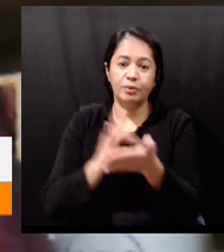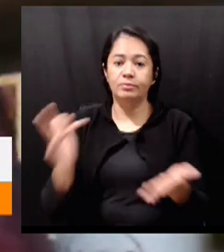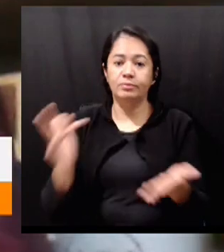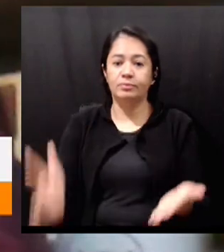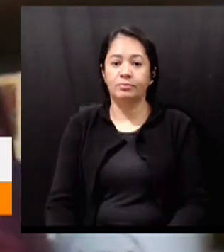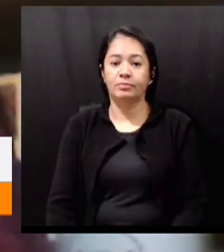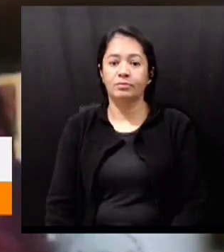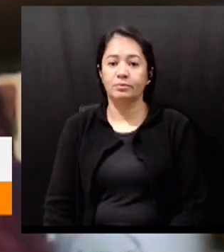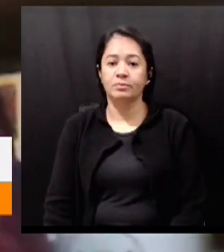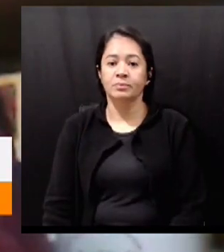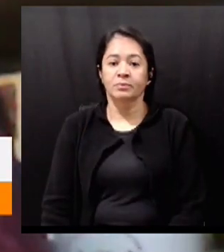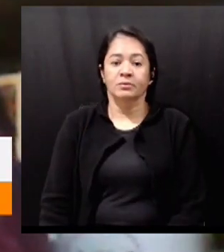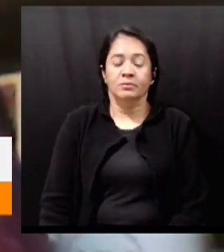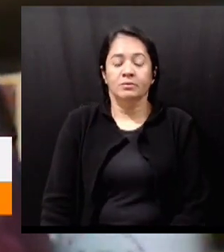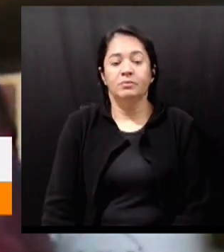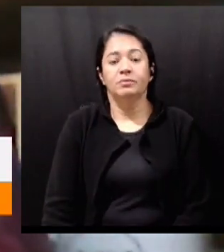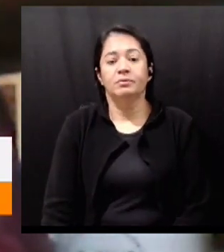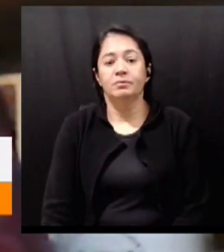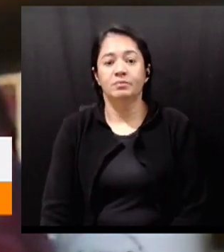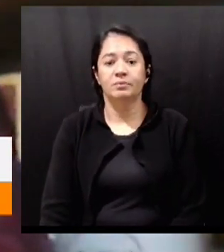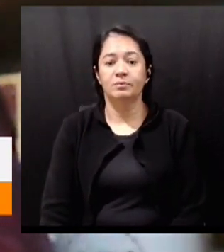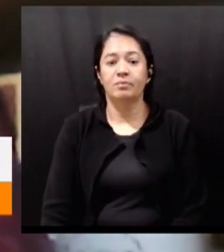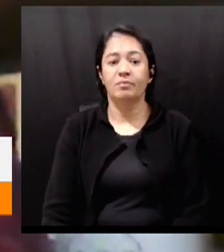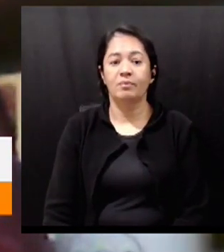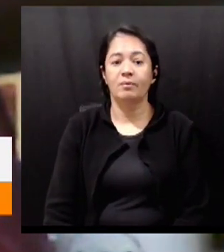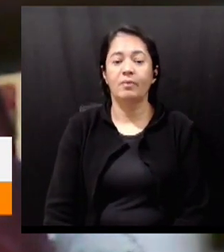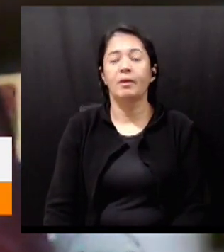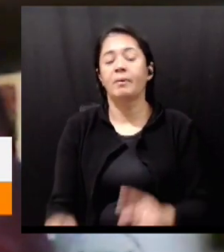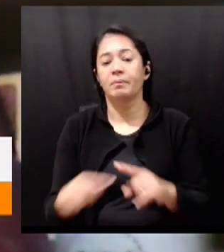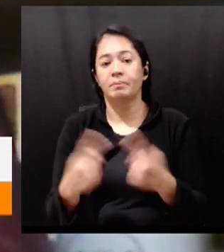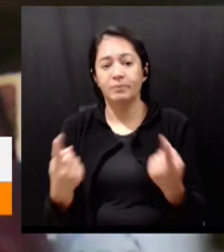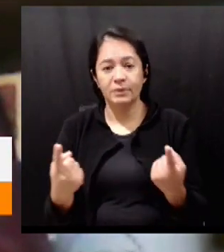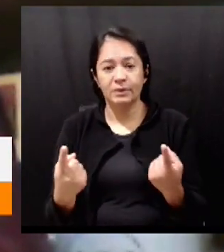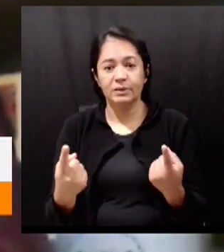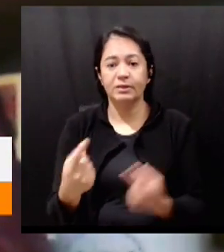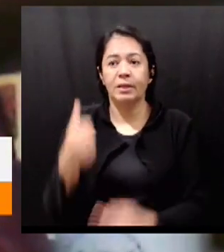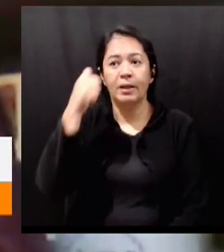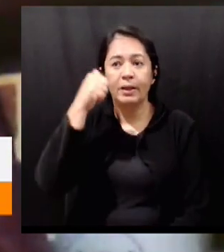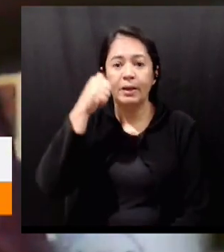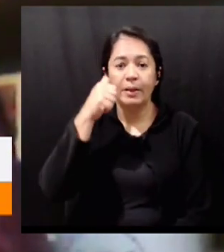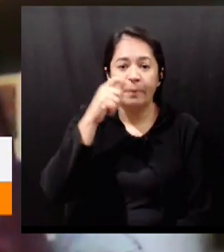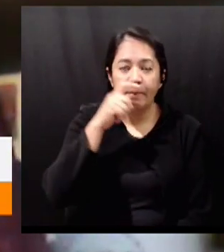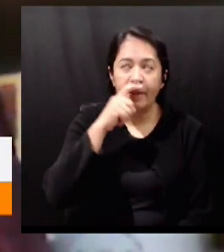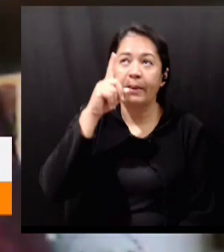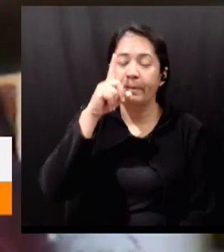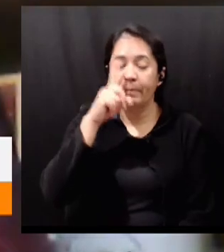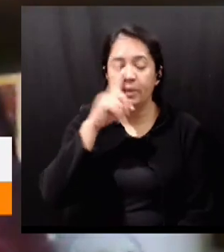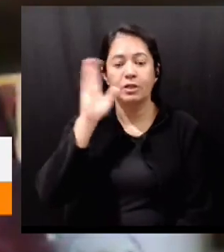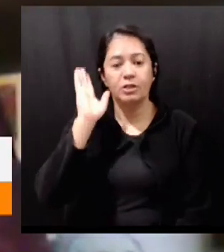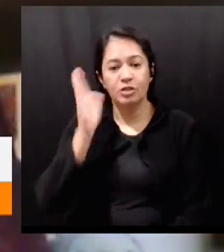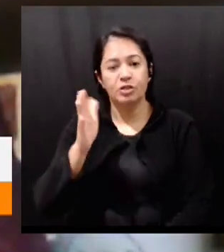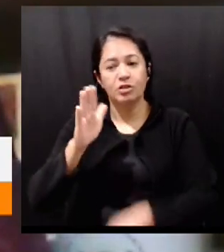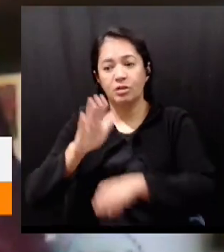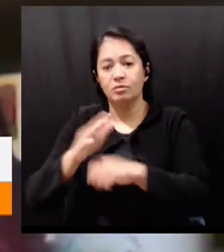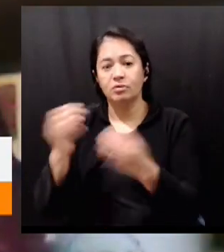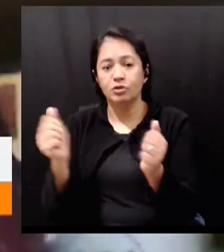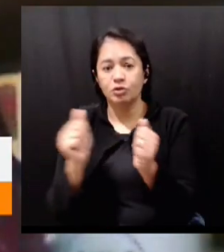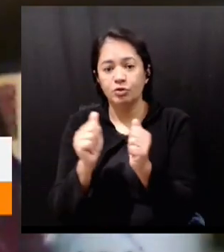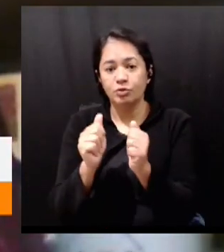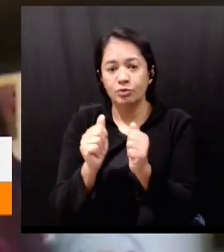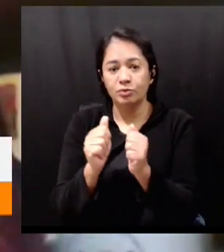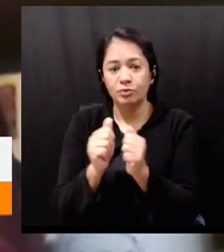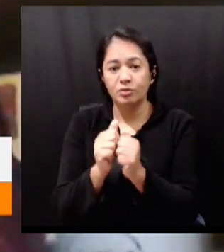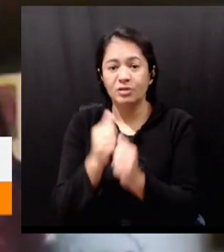E existem pais, né, mães que já fazem isso com a criança de 1 ano, um